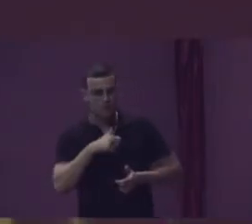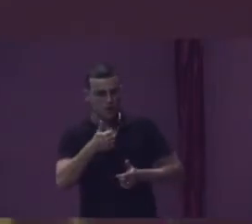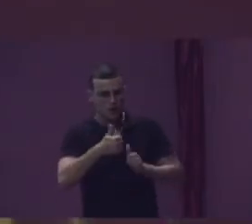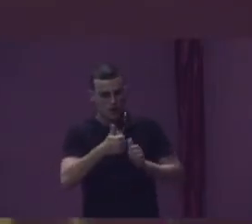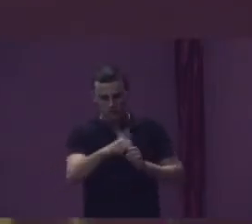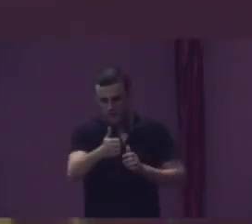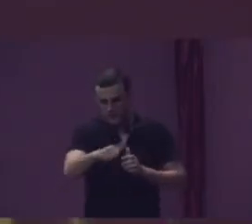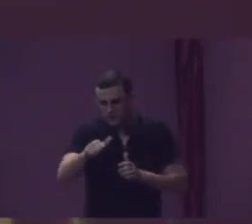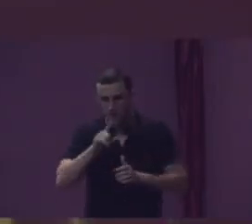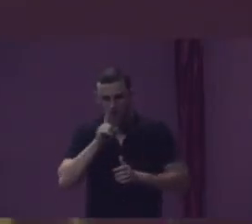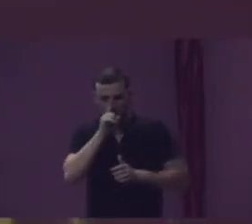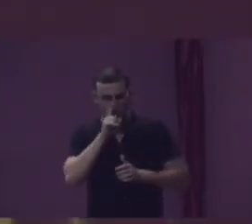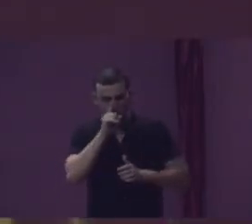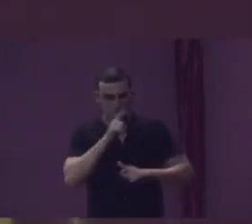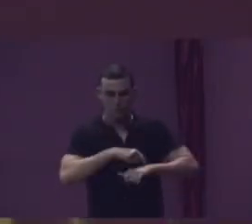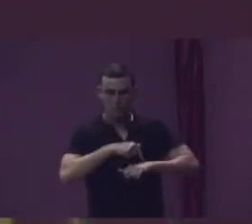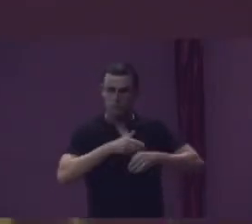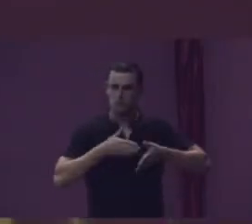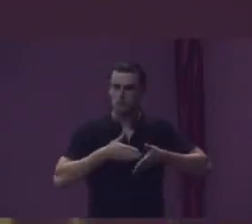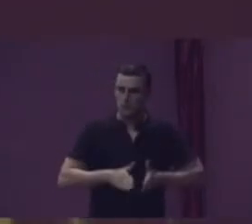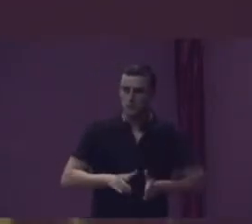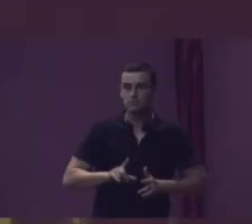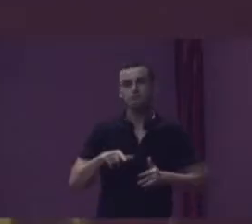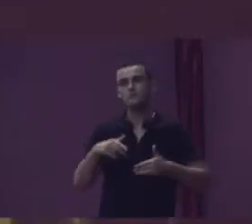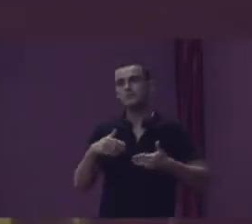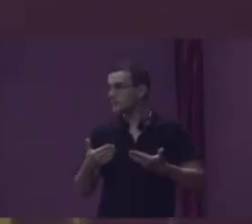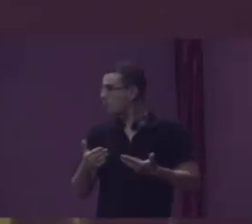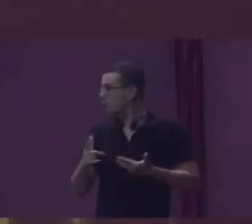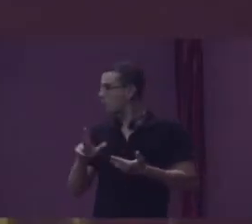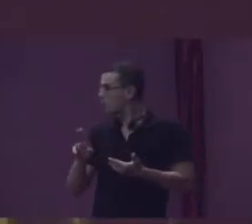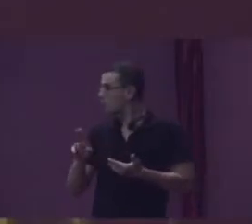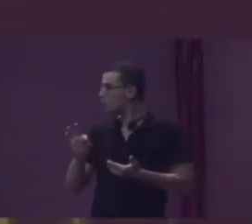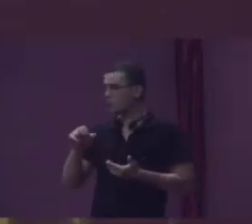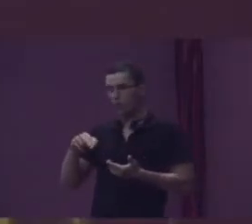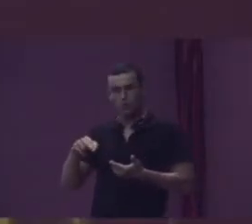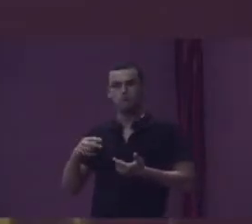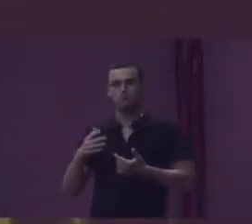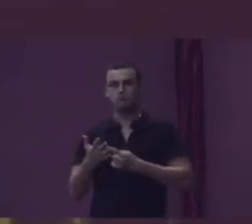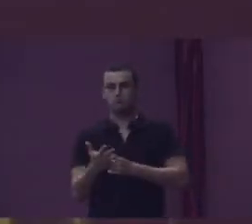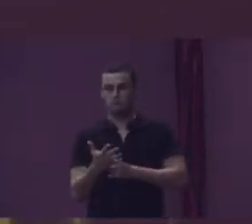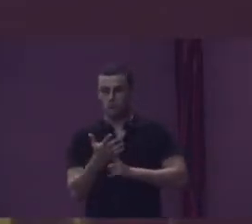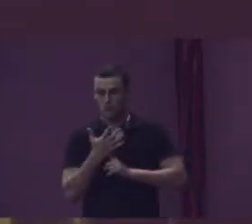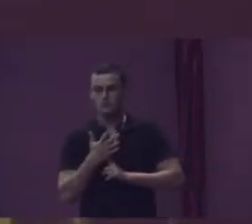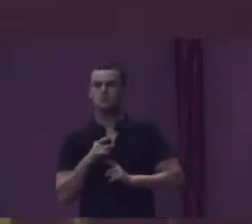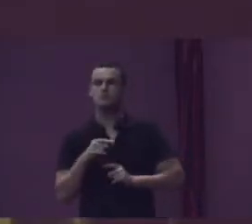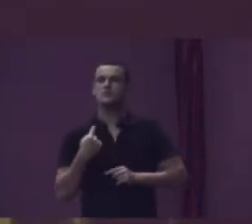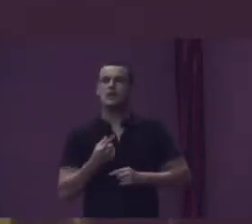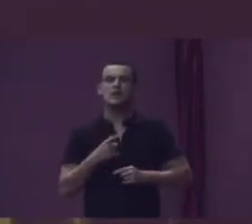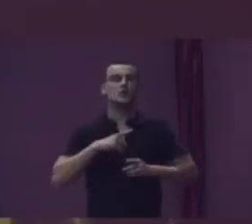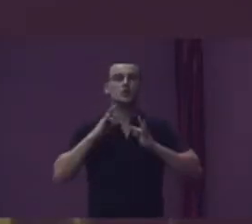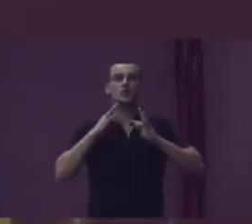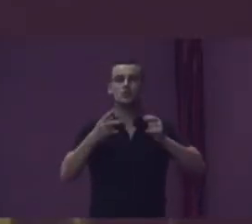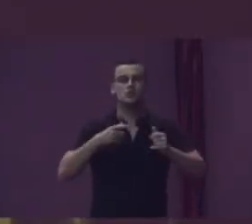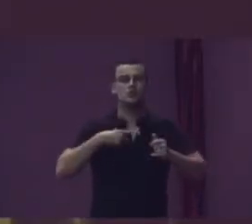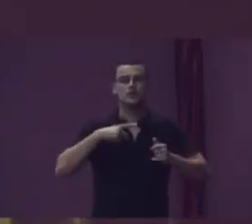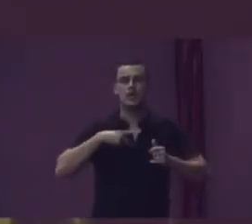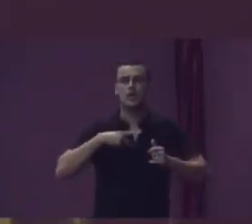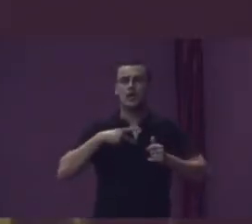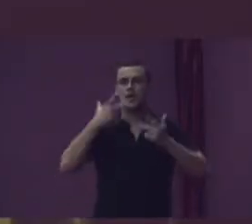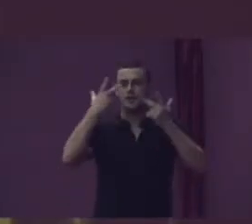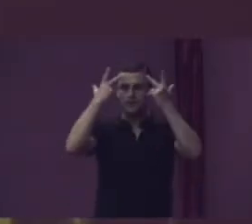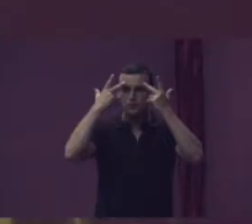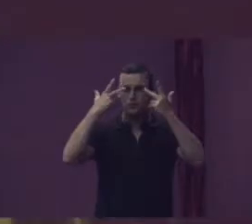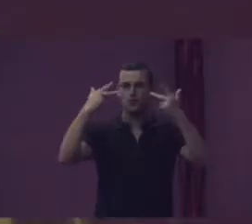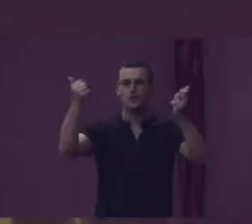são diversas. E, conforme nos apresenta Lupton, todas enfatizam uma natureza social, cultural e política do risco.